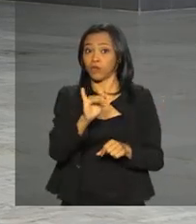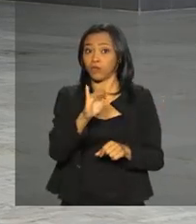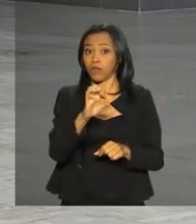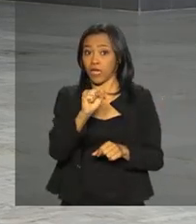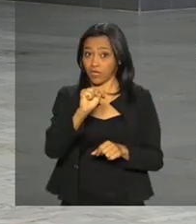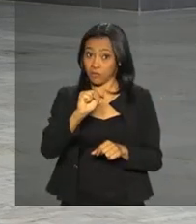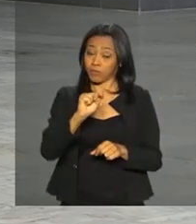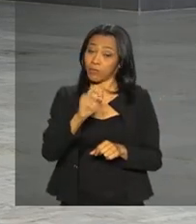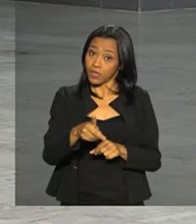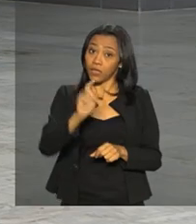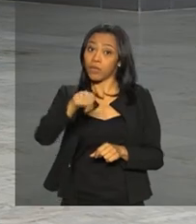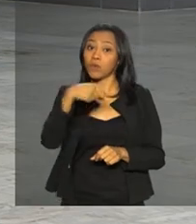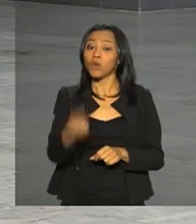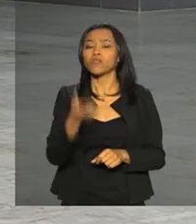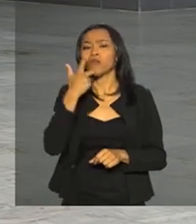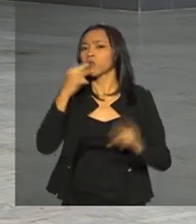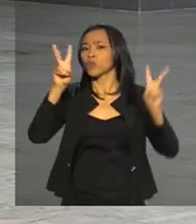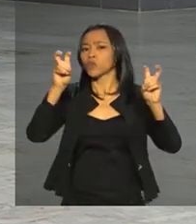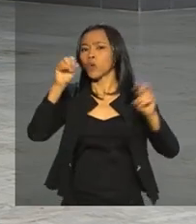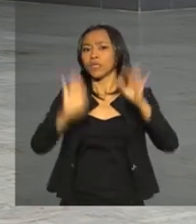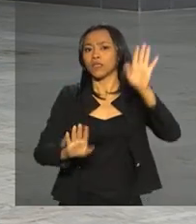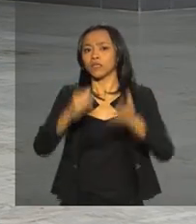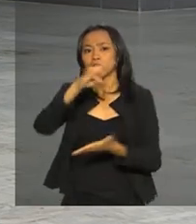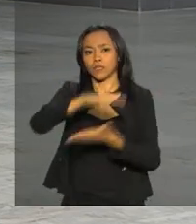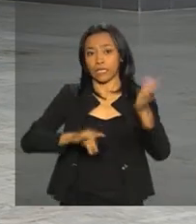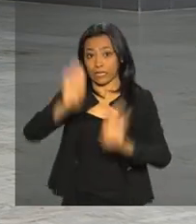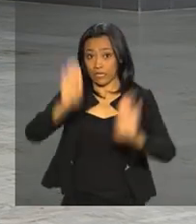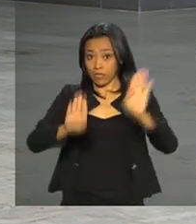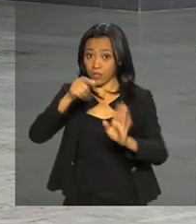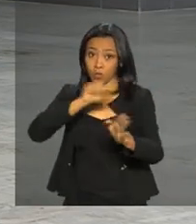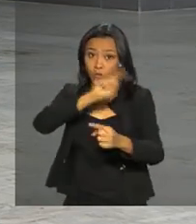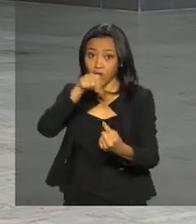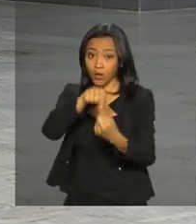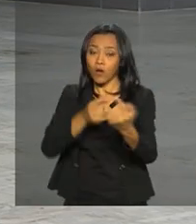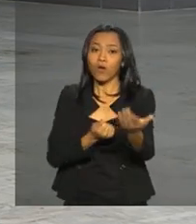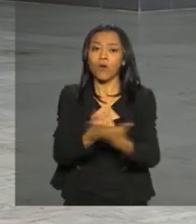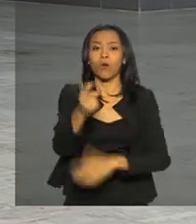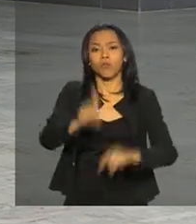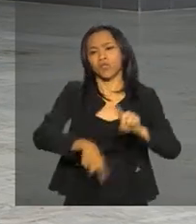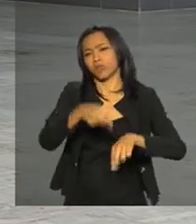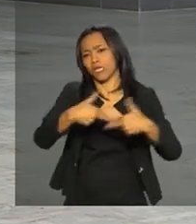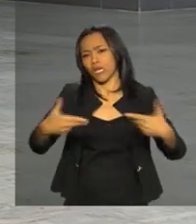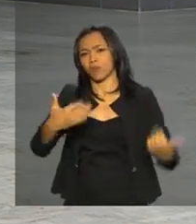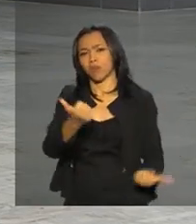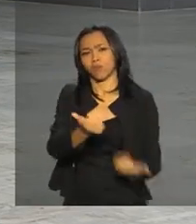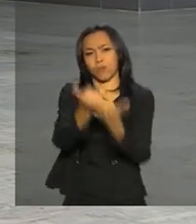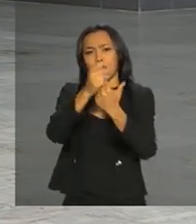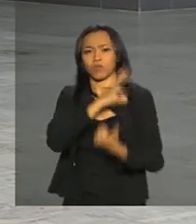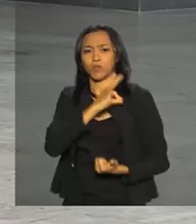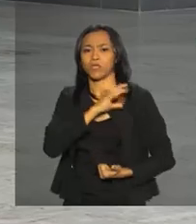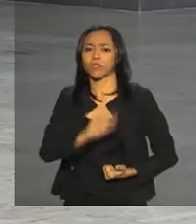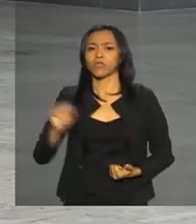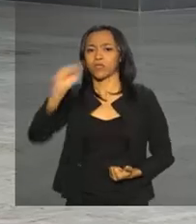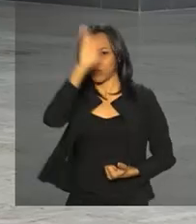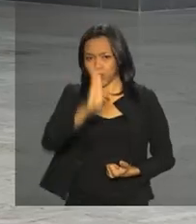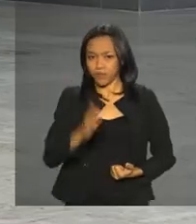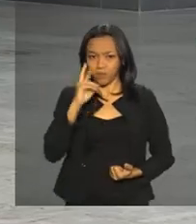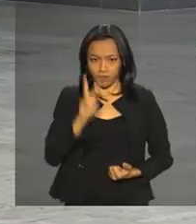as licitações em andamento para compra de equipamentos para as polícias de todo o país. Vamos ver.